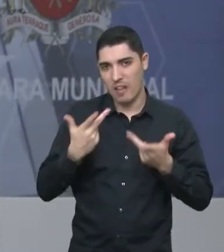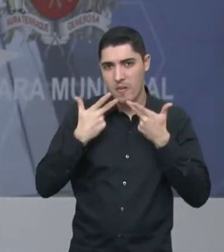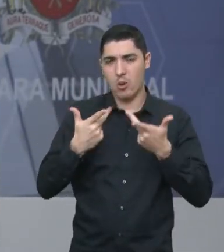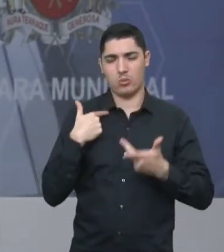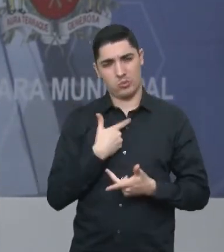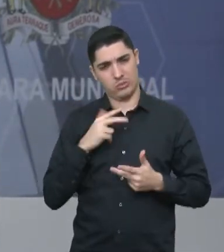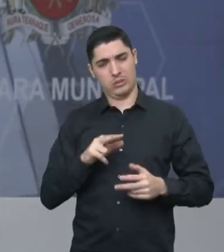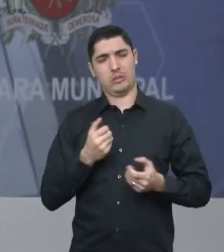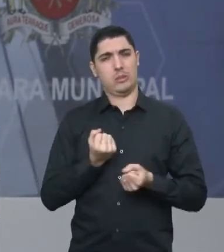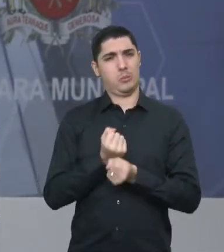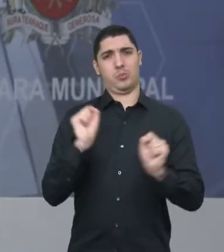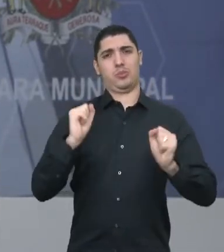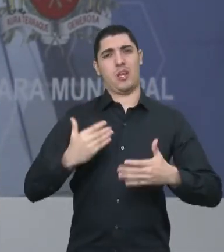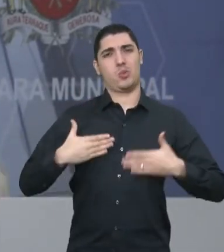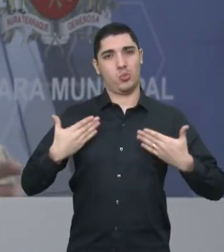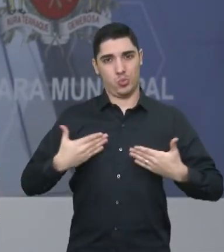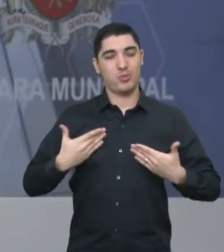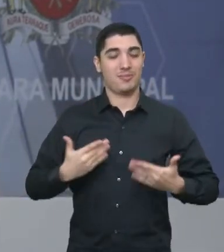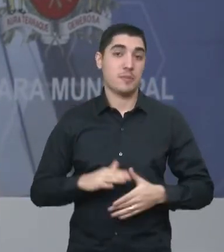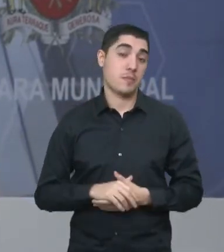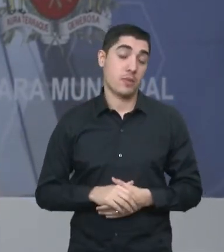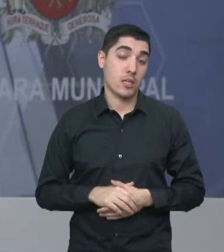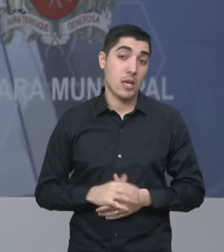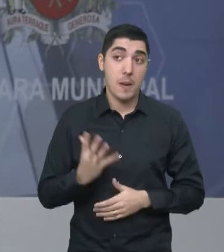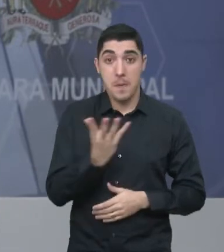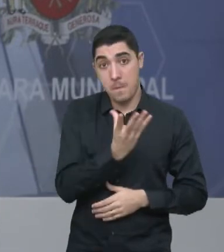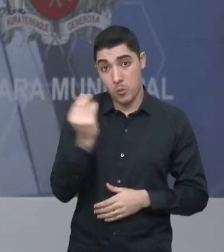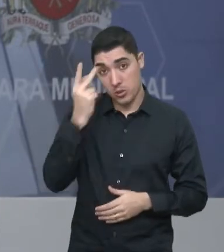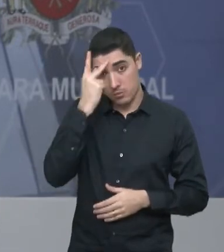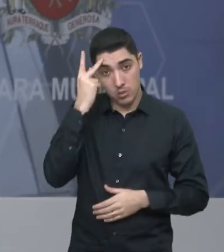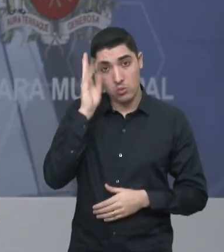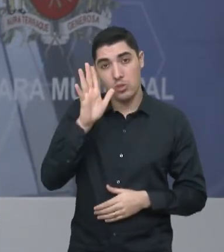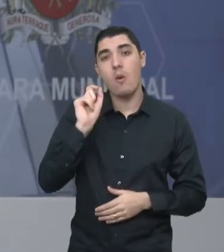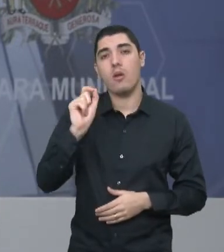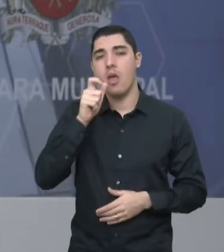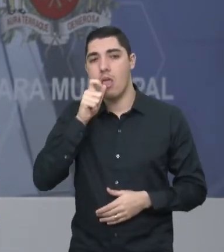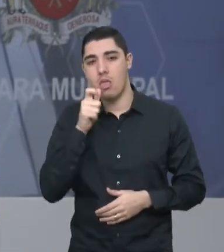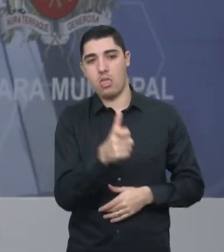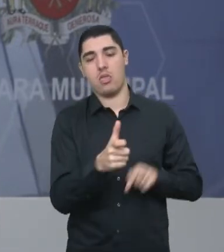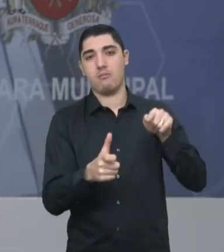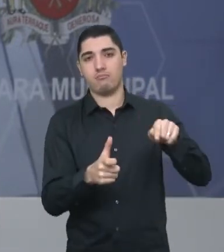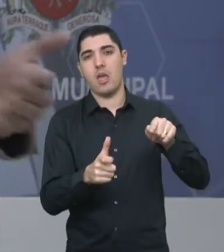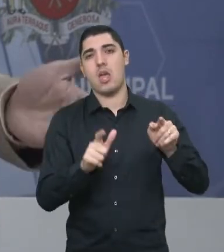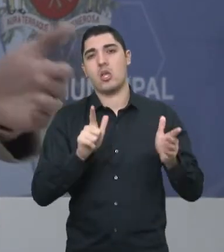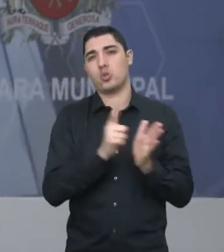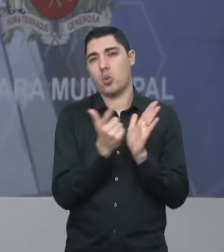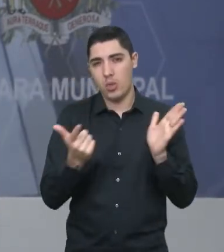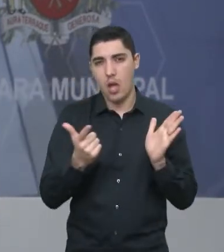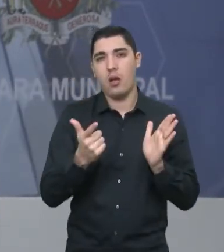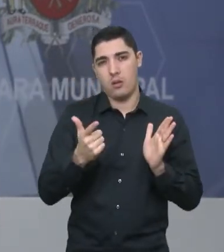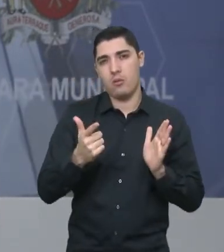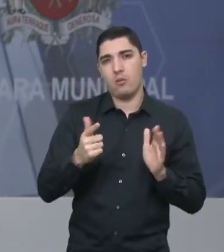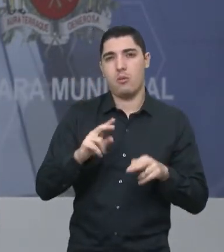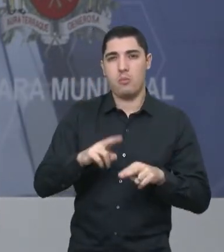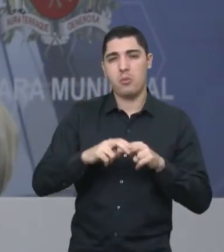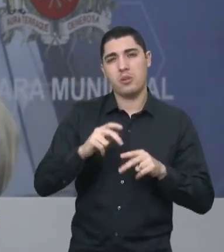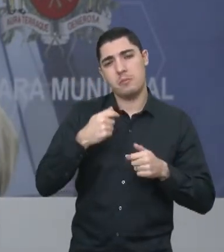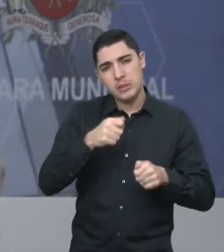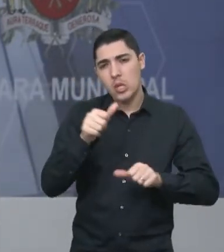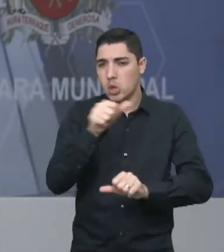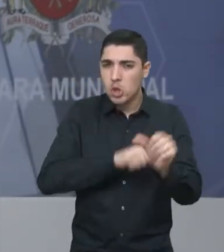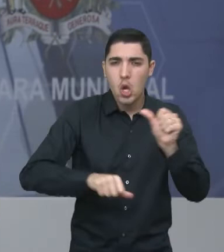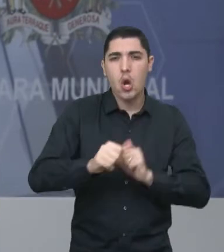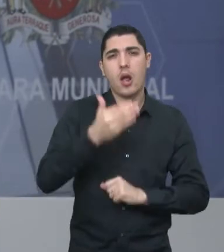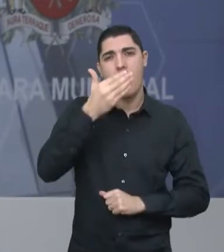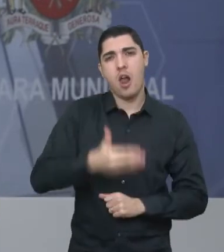com essa informação. Muitas pessoas criticaram o jornal que poderia trocar o seu colaborador, mas aqui